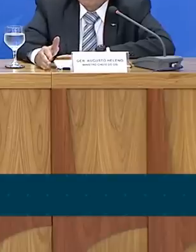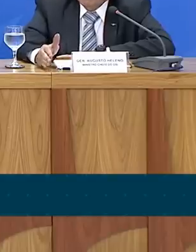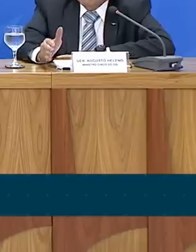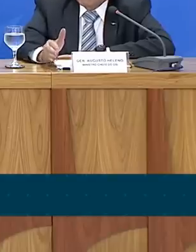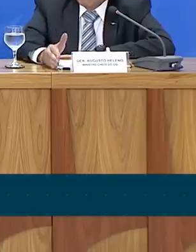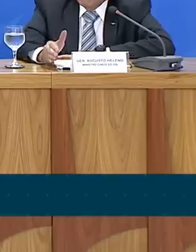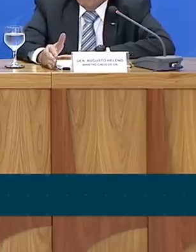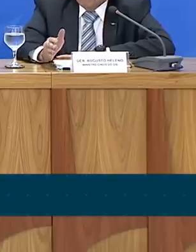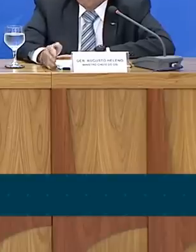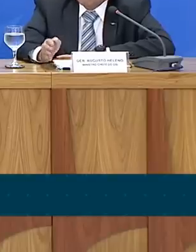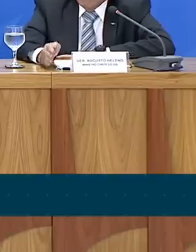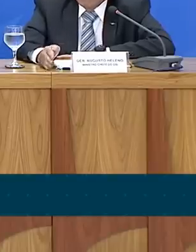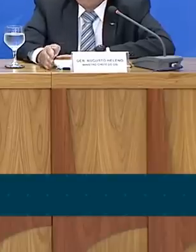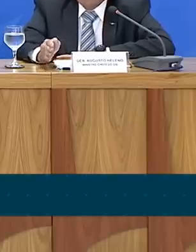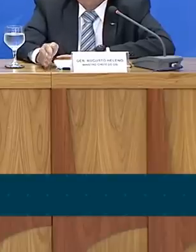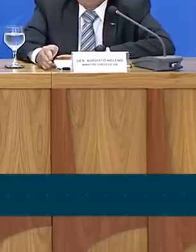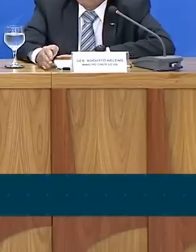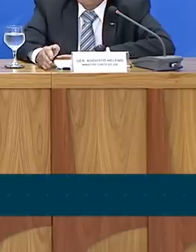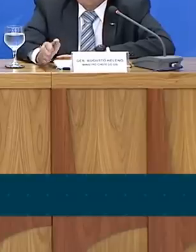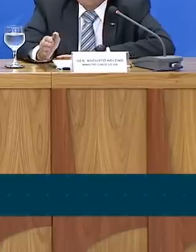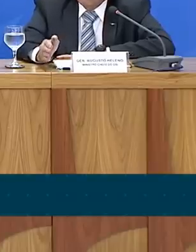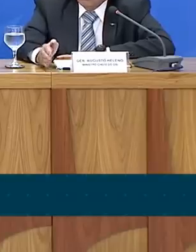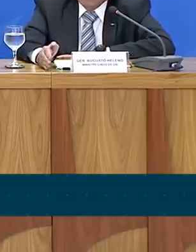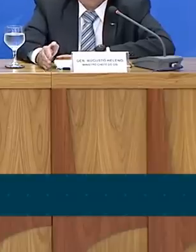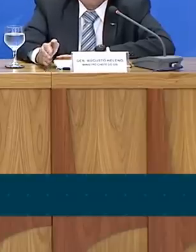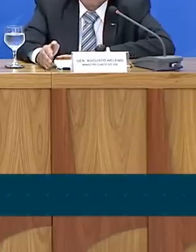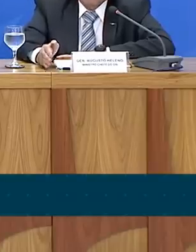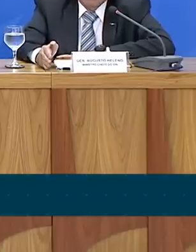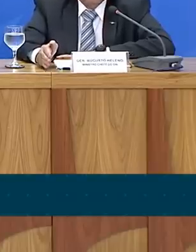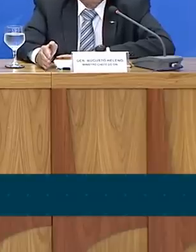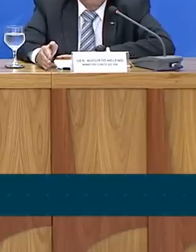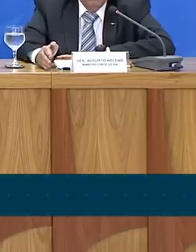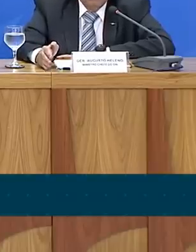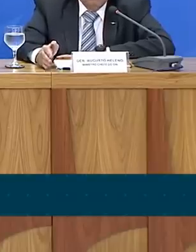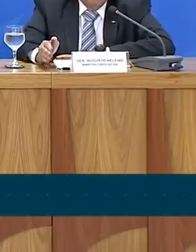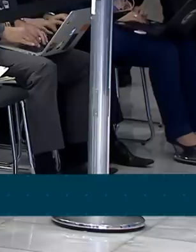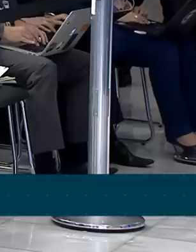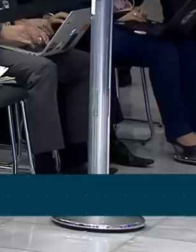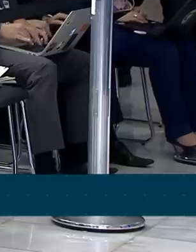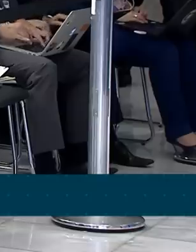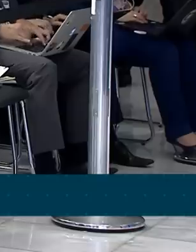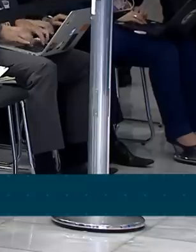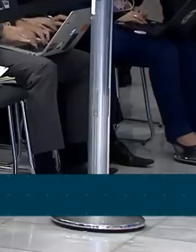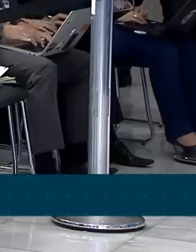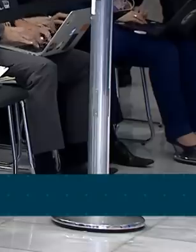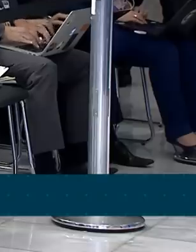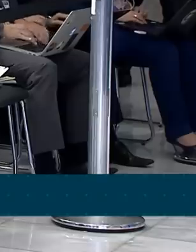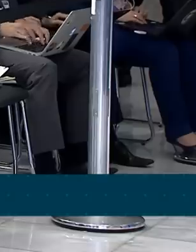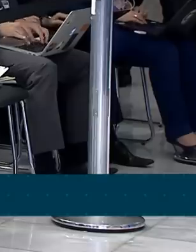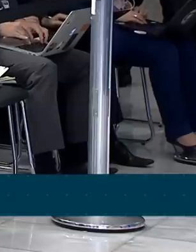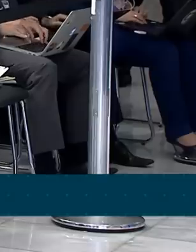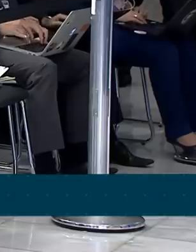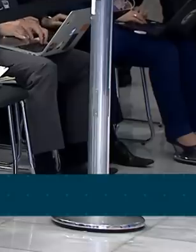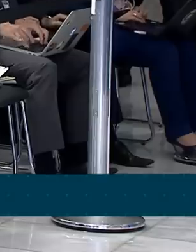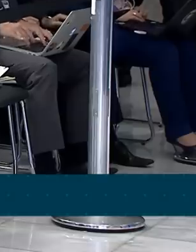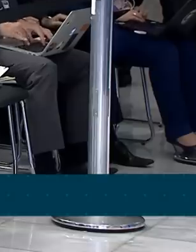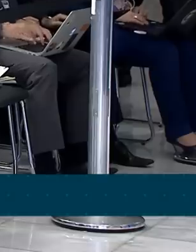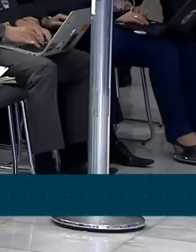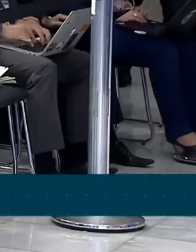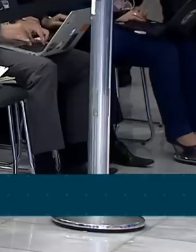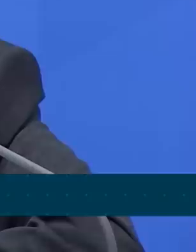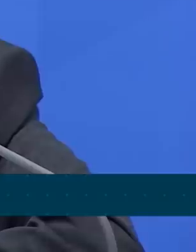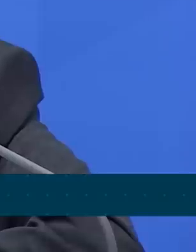informar mas ela tem que pautar a informação na honestidade intelectual é um é um predicado tão